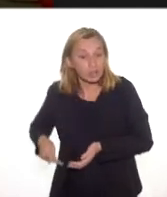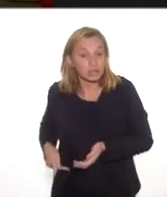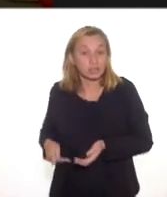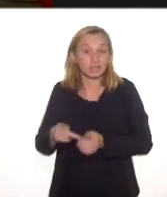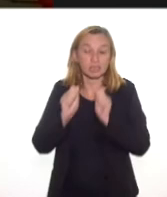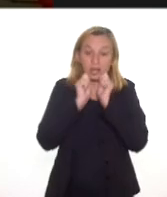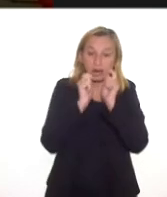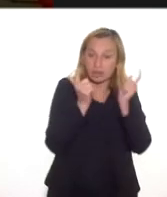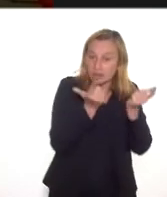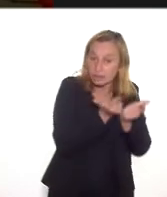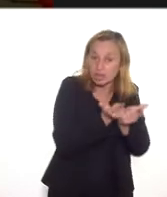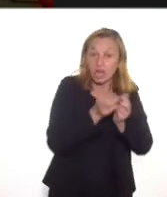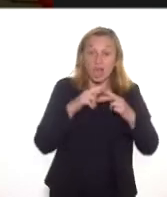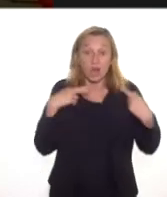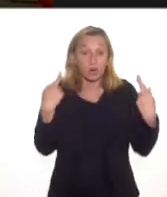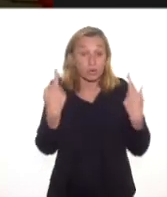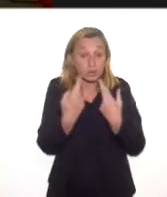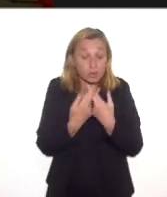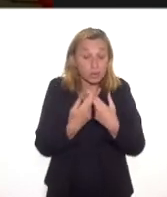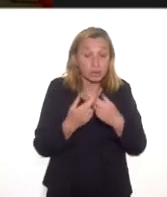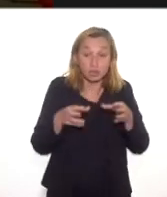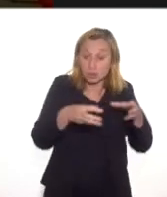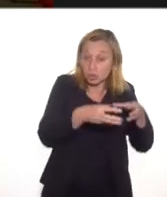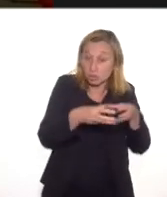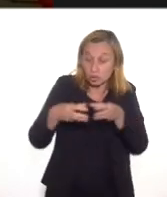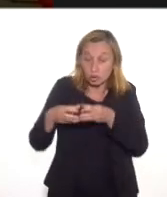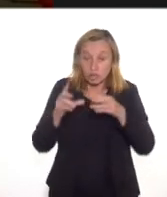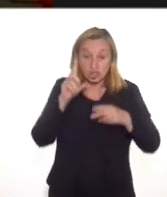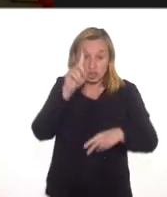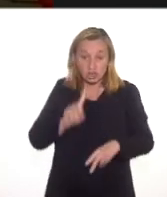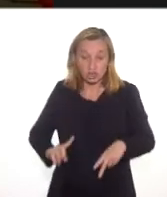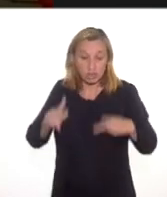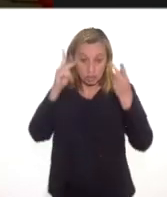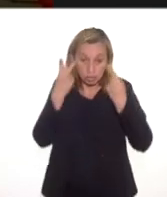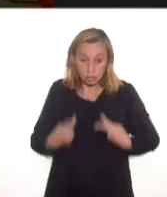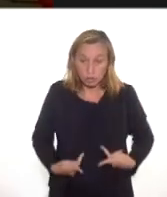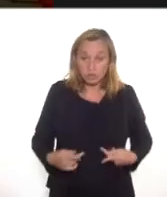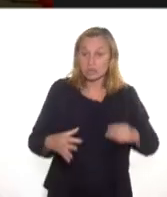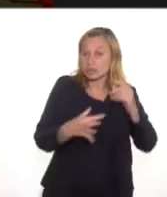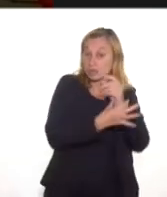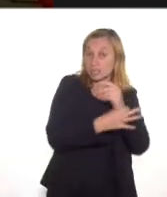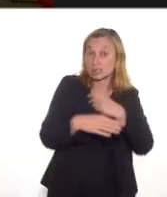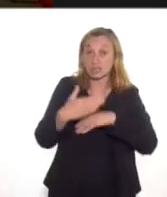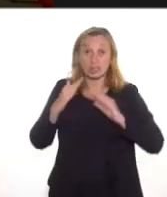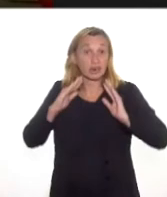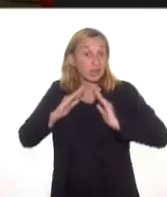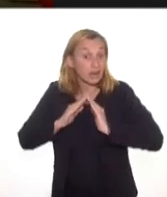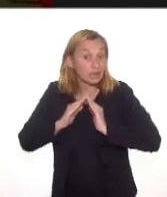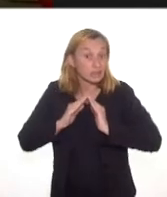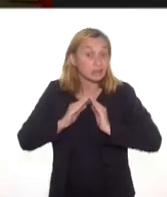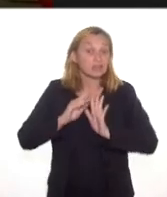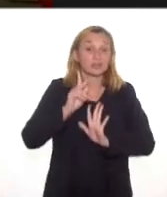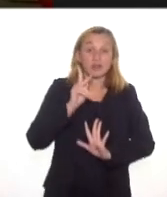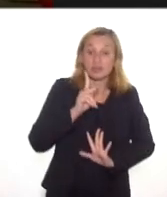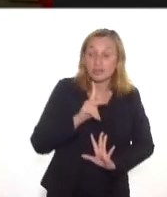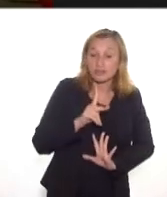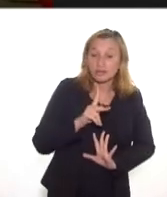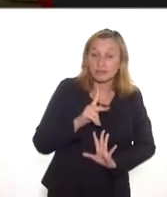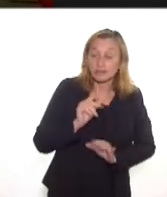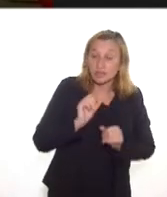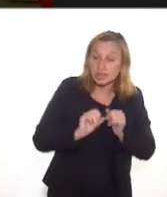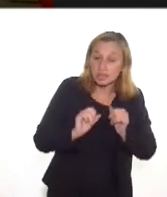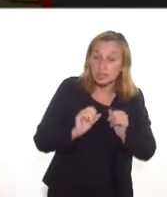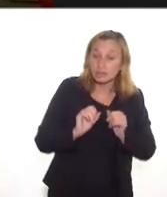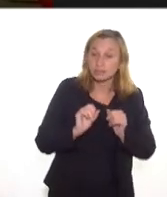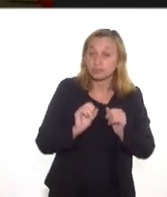Assembleia Legislativa reunir as comissões de direitos humanos e de segurança dessa casa para fazer aí